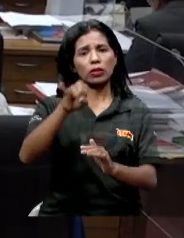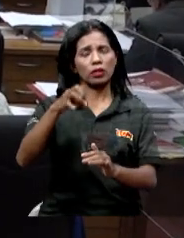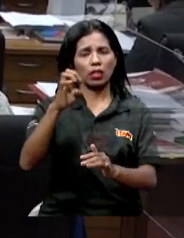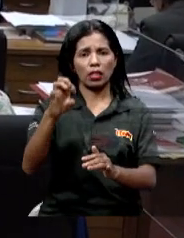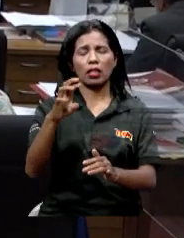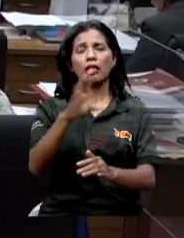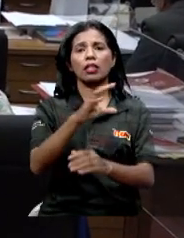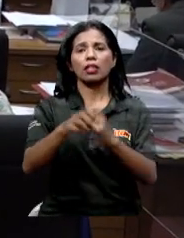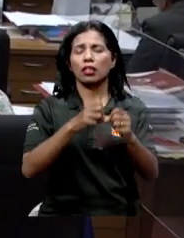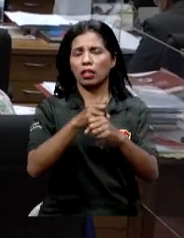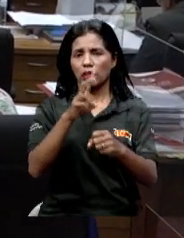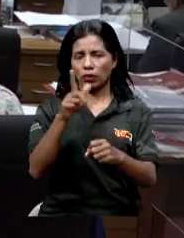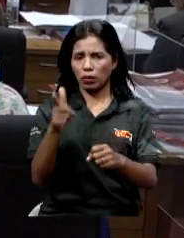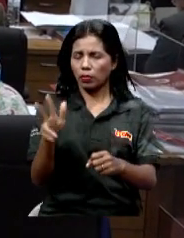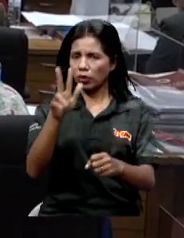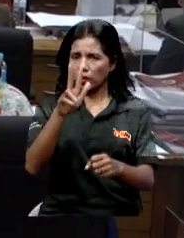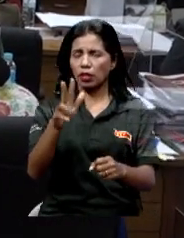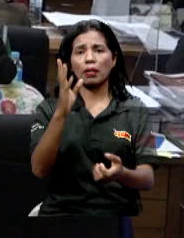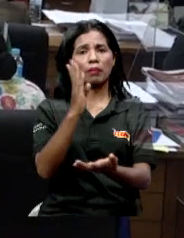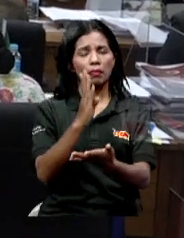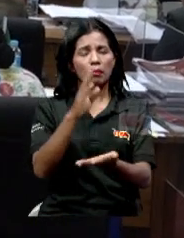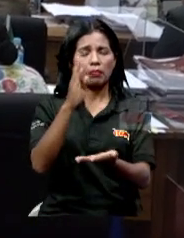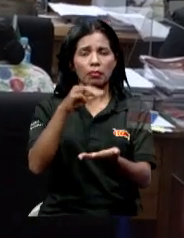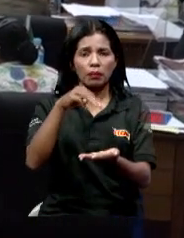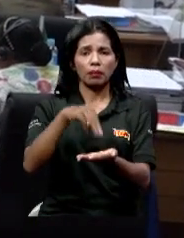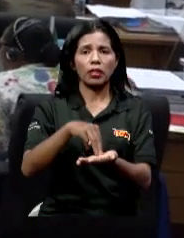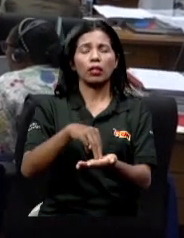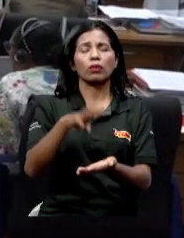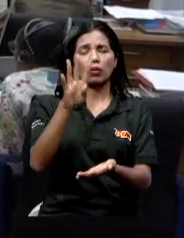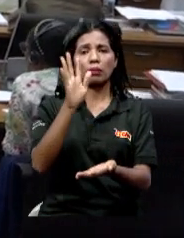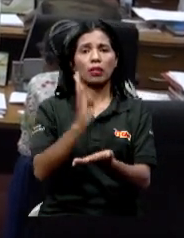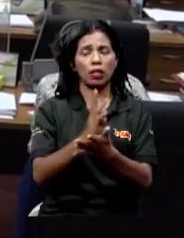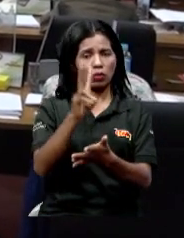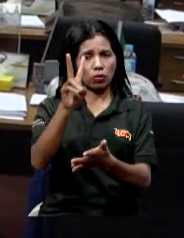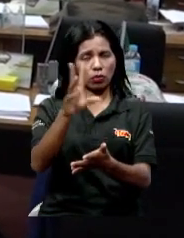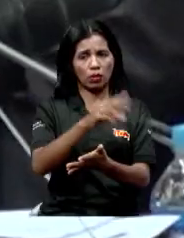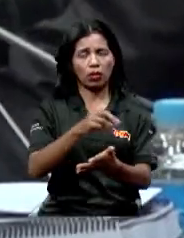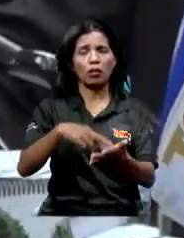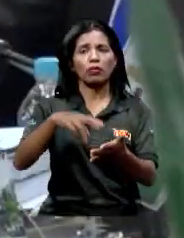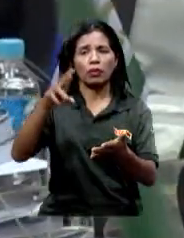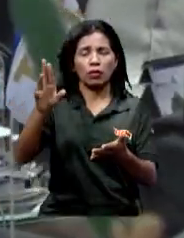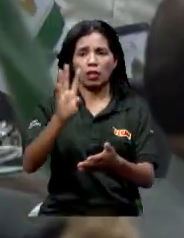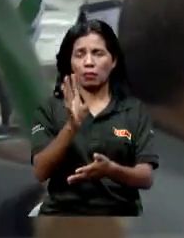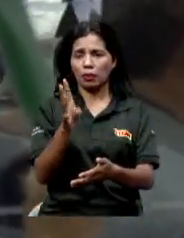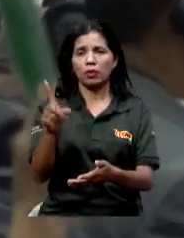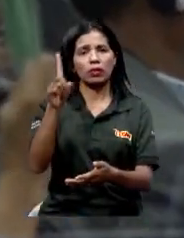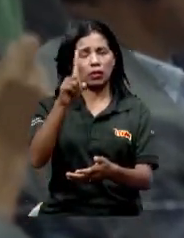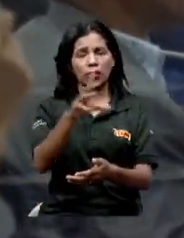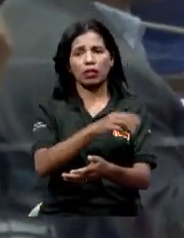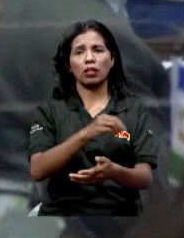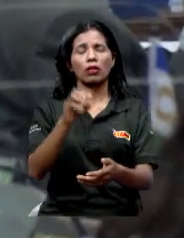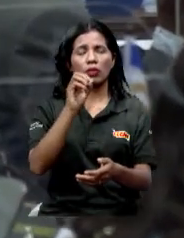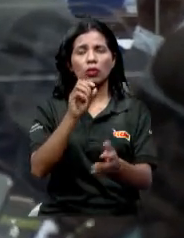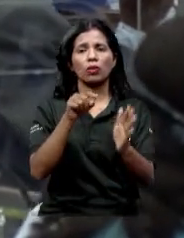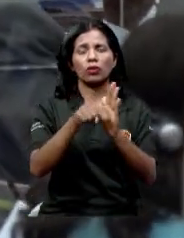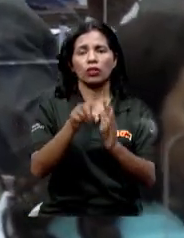Nulo Sintolo, o montante Basic Bilhão Rua, a prova e a final global, o voto a favor, a Nulo Sintolo, contra zero